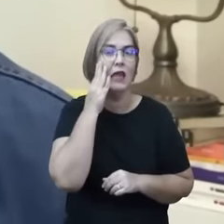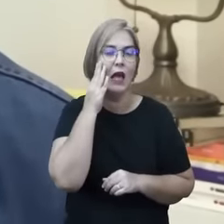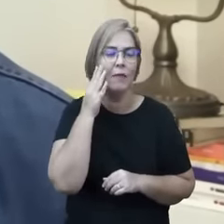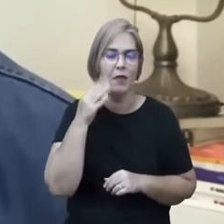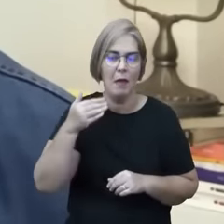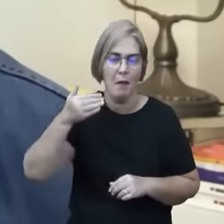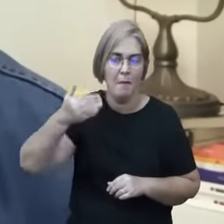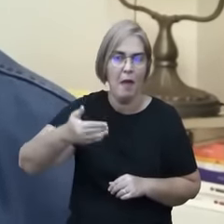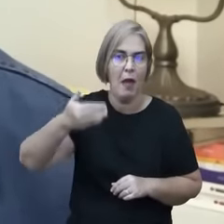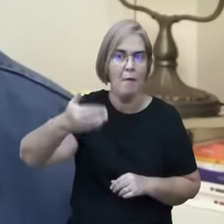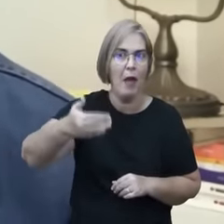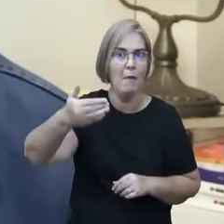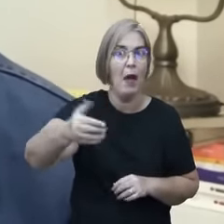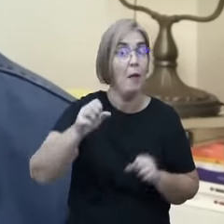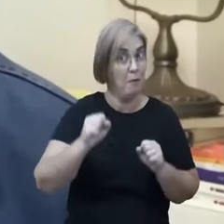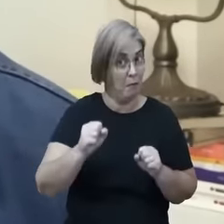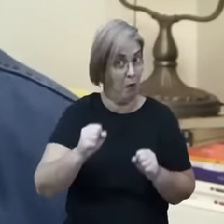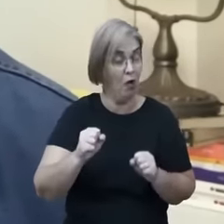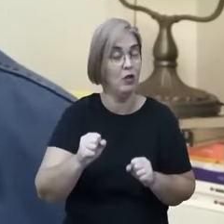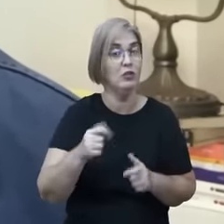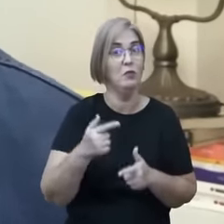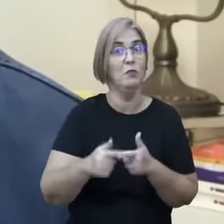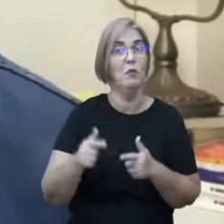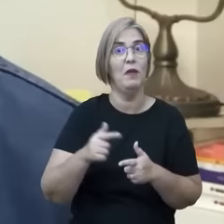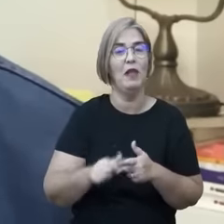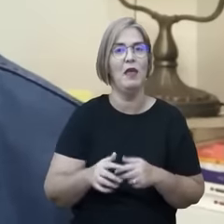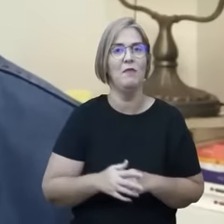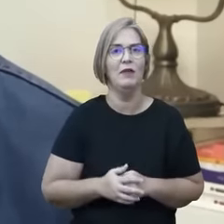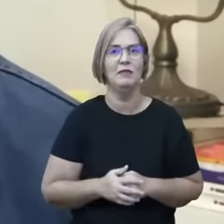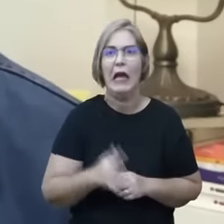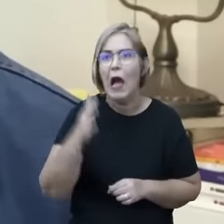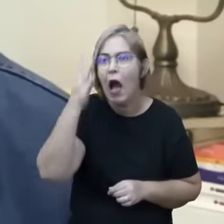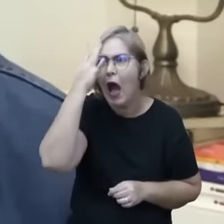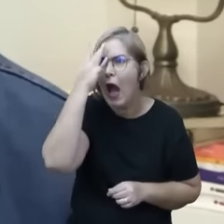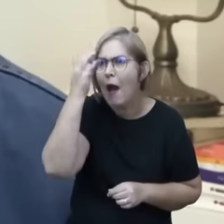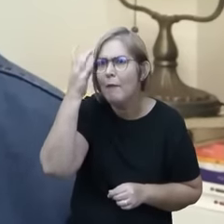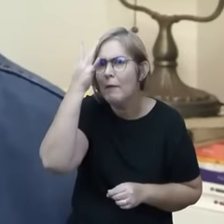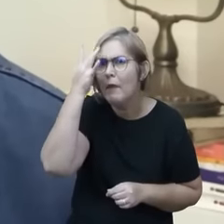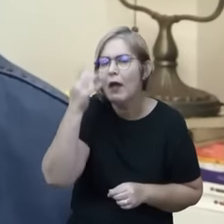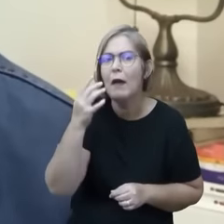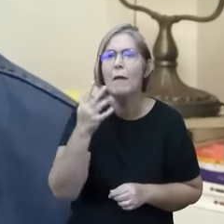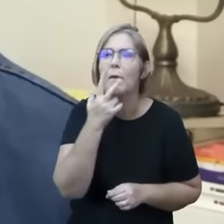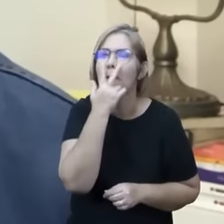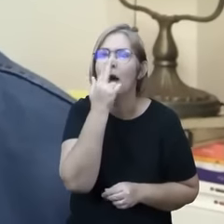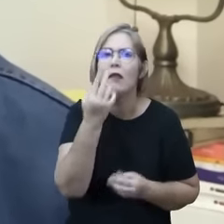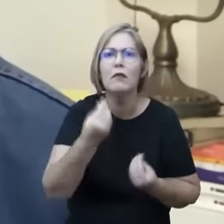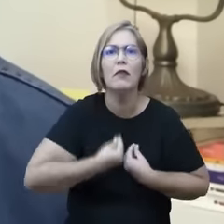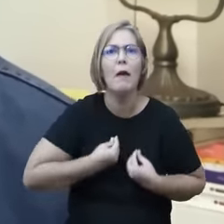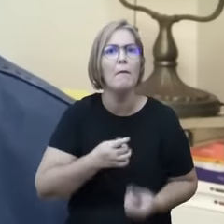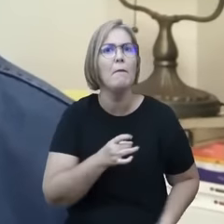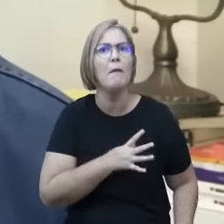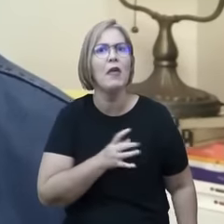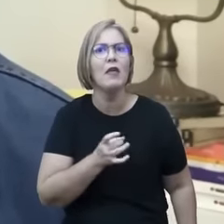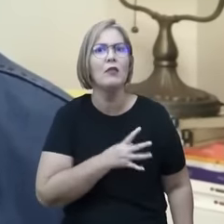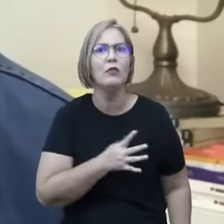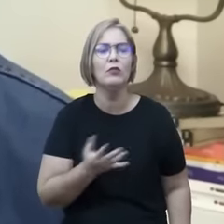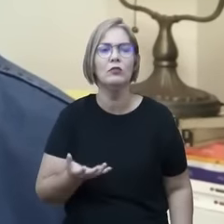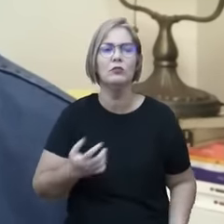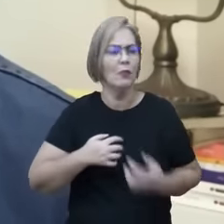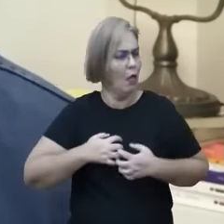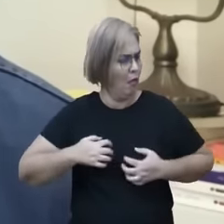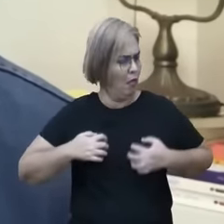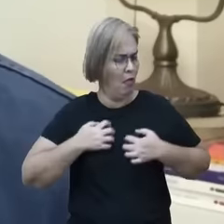invade. O amanhã, ele ansiava o amanhã, quando tudo em si deveria rejeitá-lo.